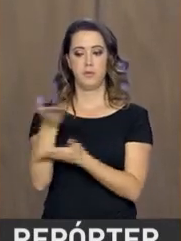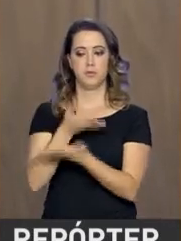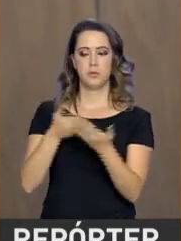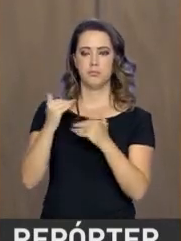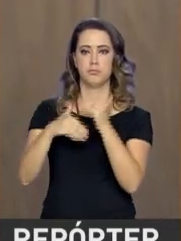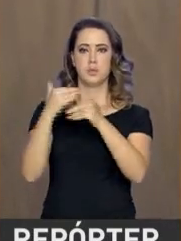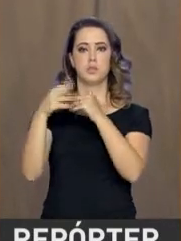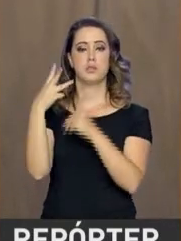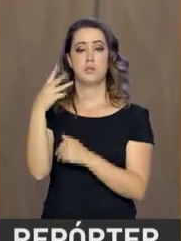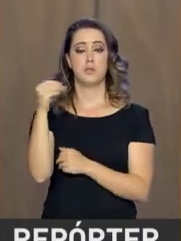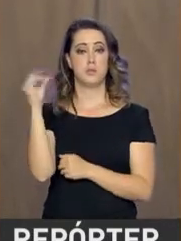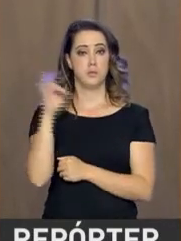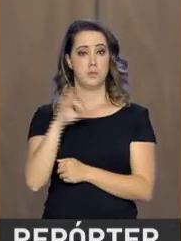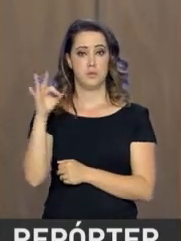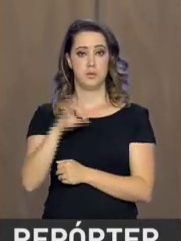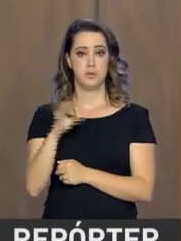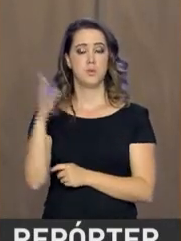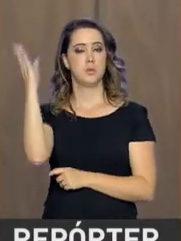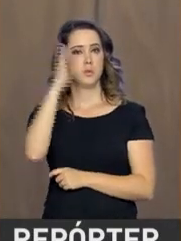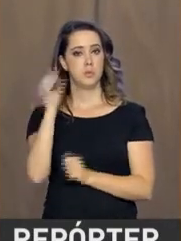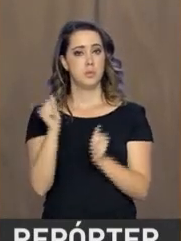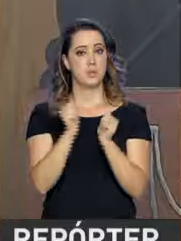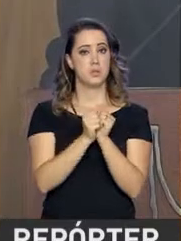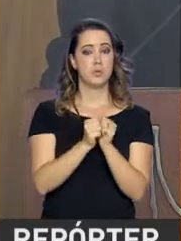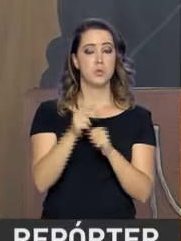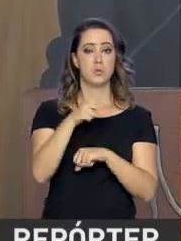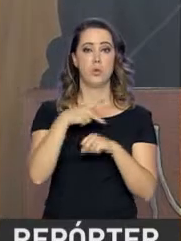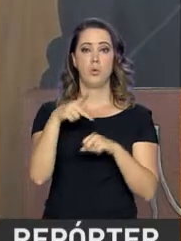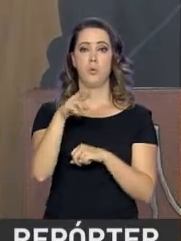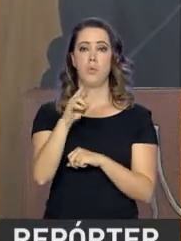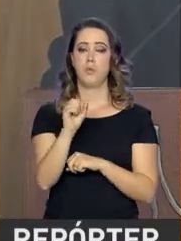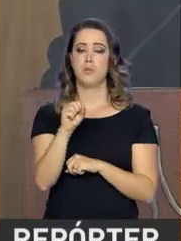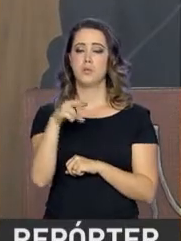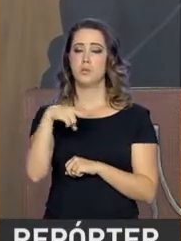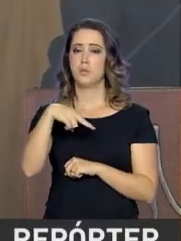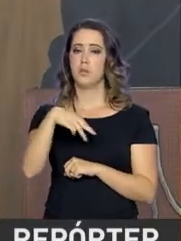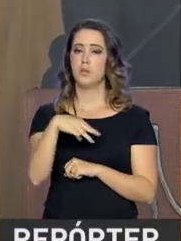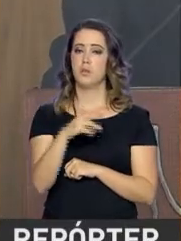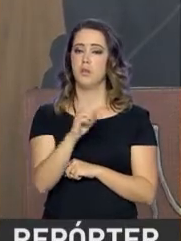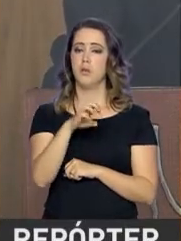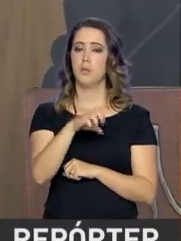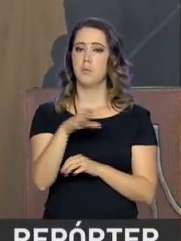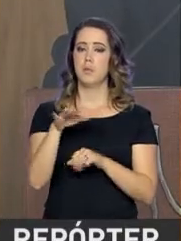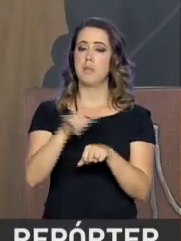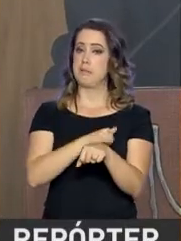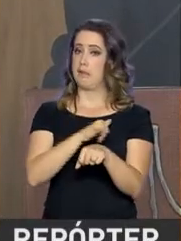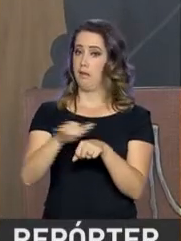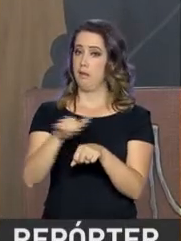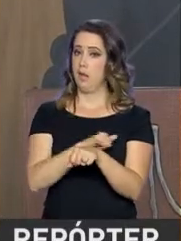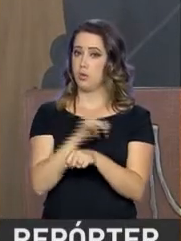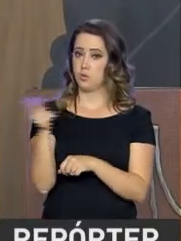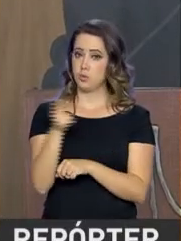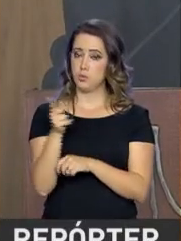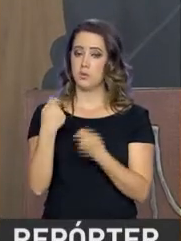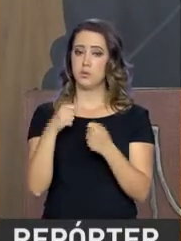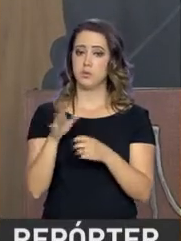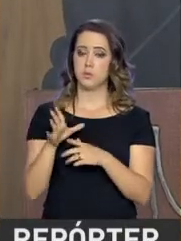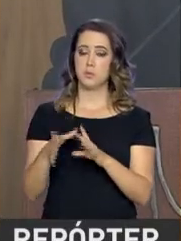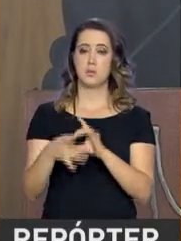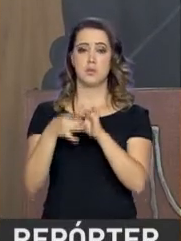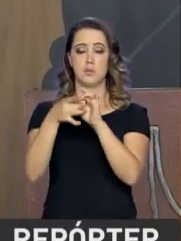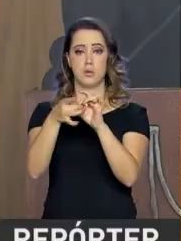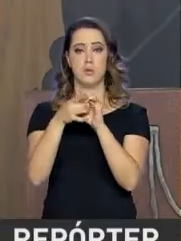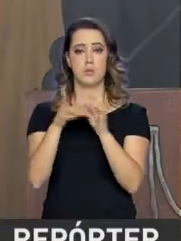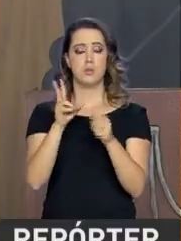no ano passado e disse que brasil e suriname têm uma parceria estratégica e que é preciso reforçar a segurança